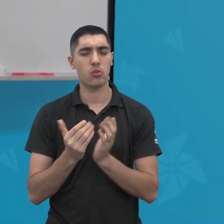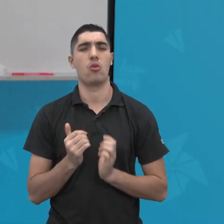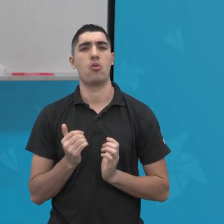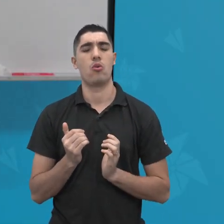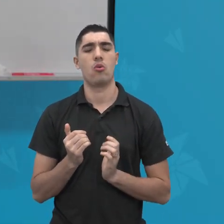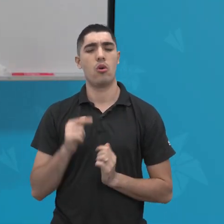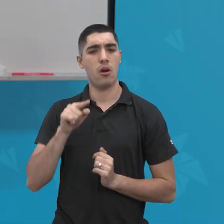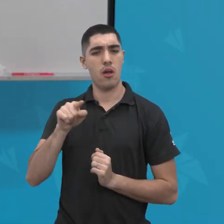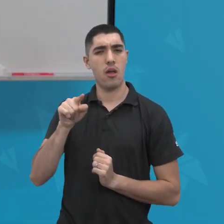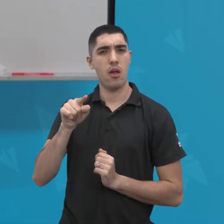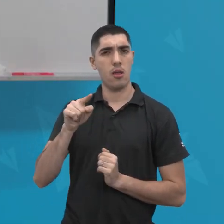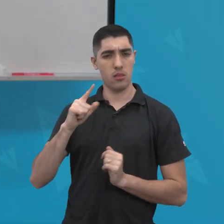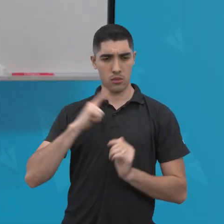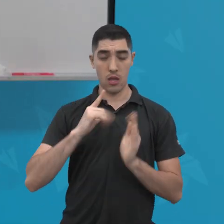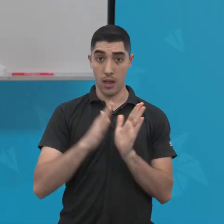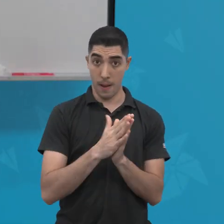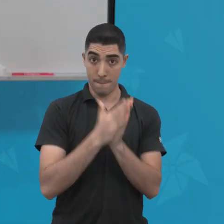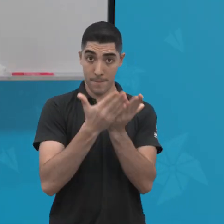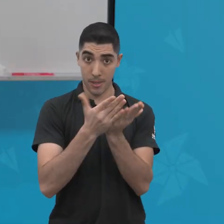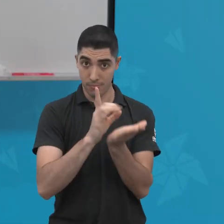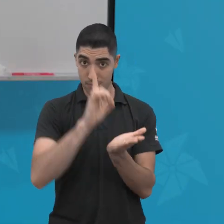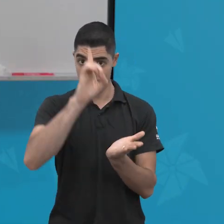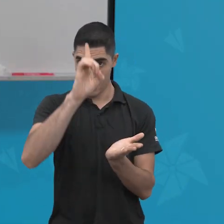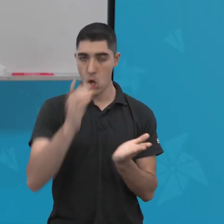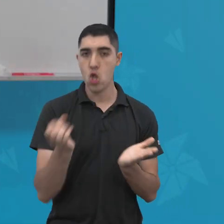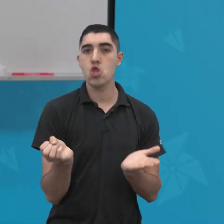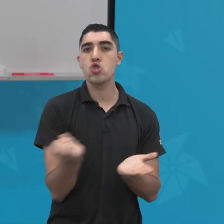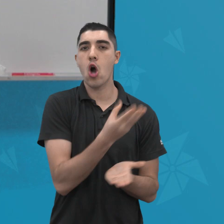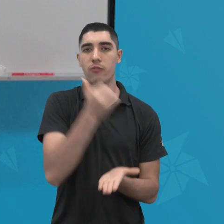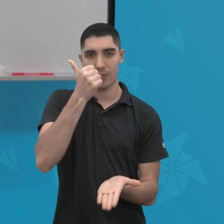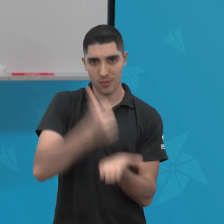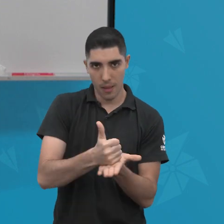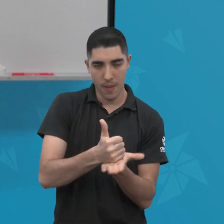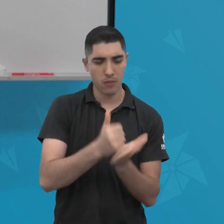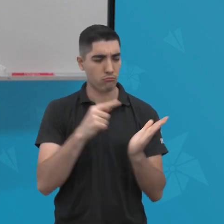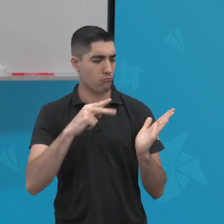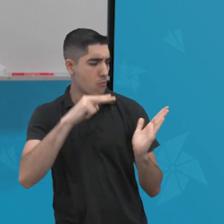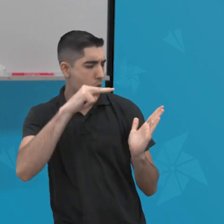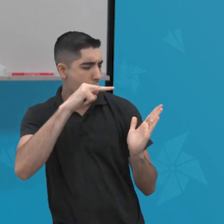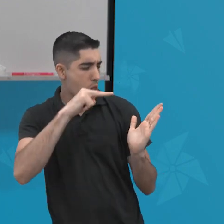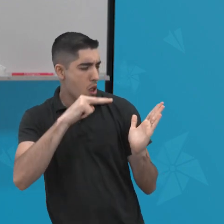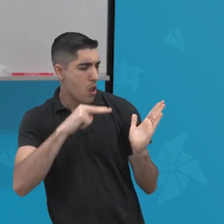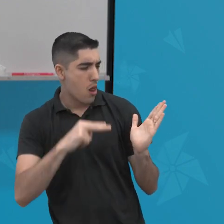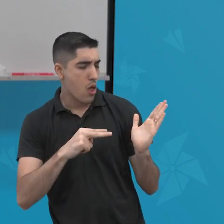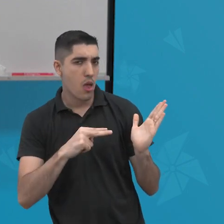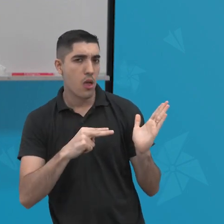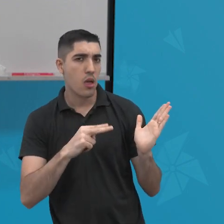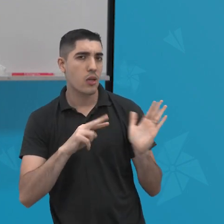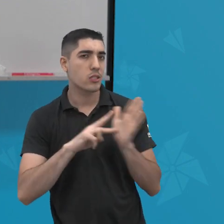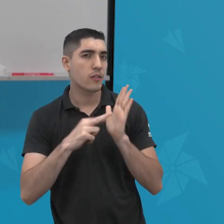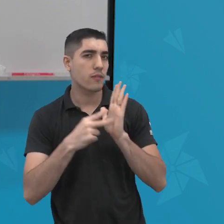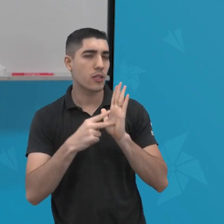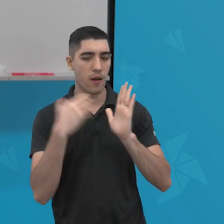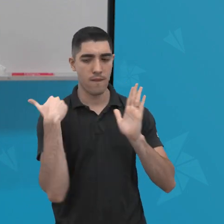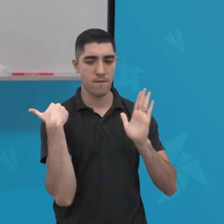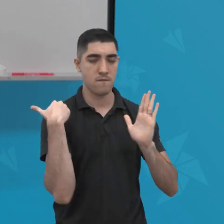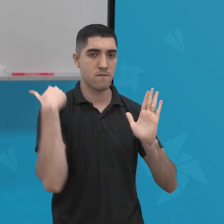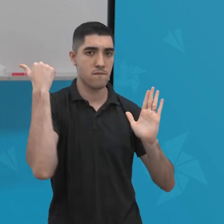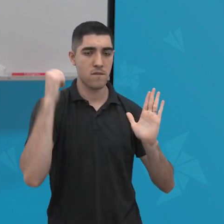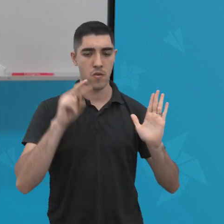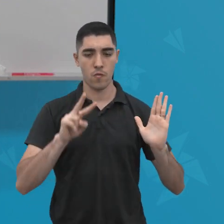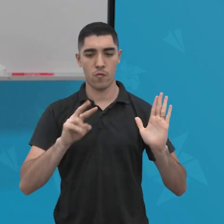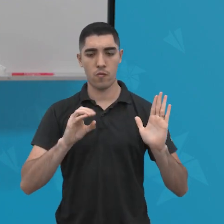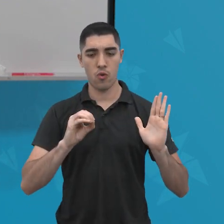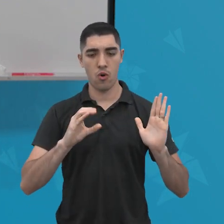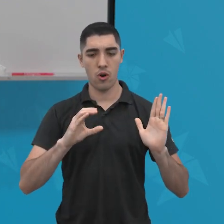leram uma ideia que aparece no Novo Testamento da Bíblia, que é a ideia de vocação,